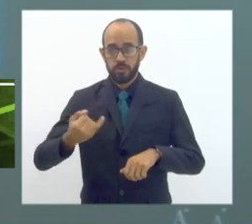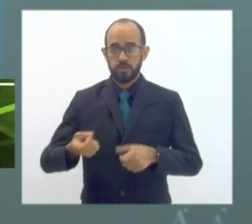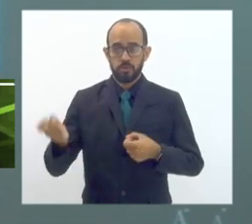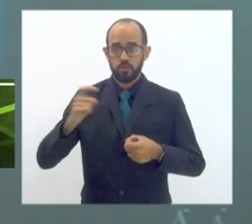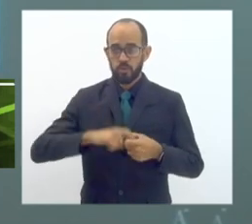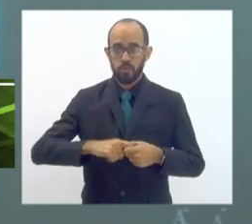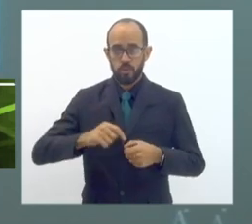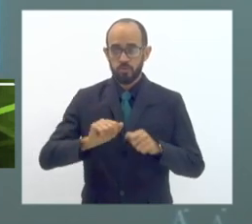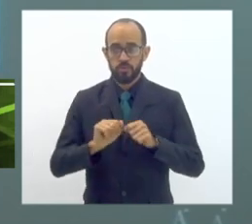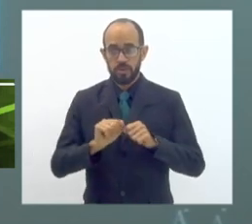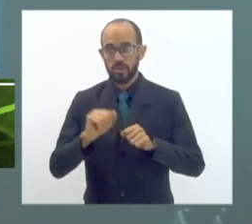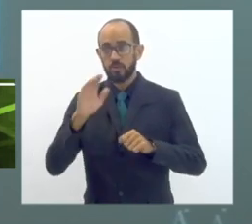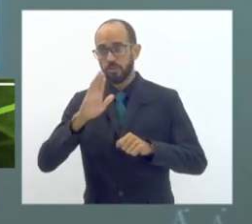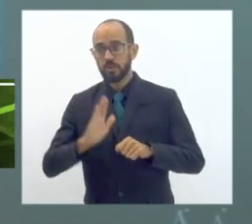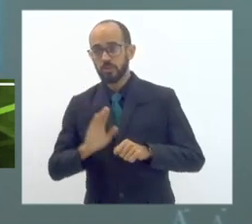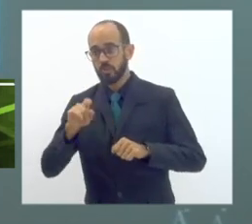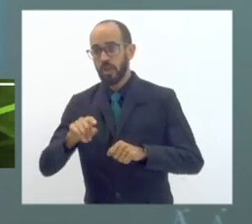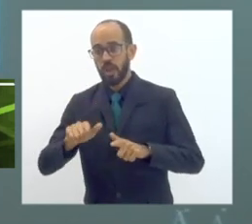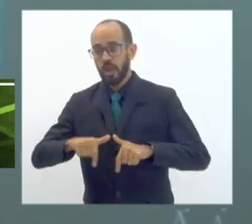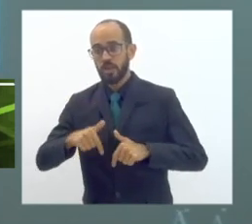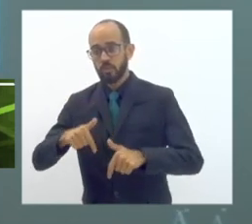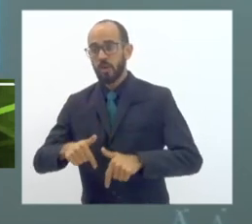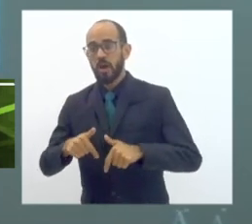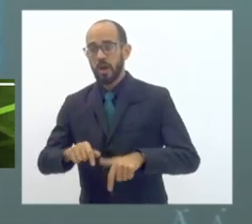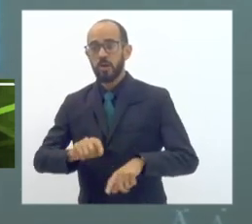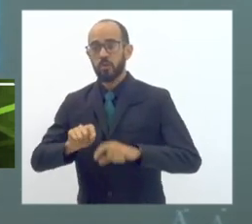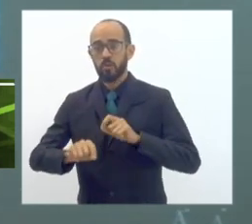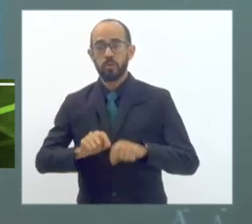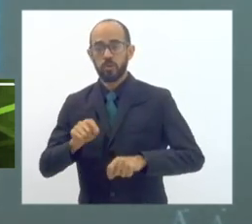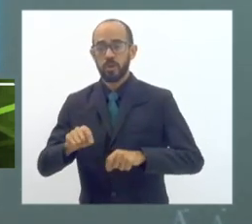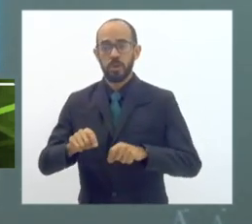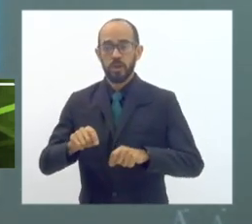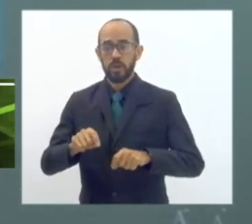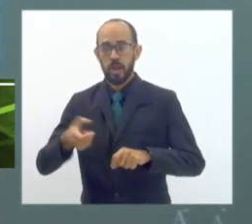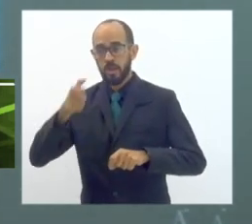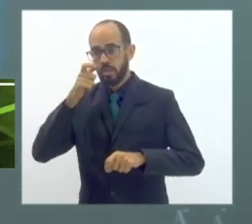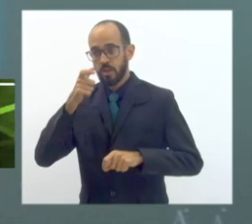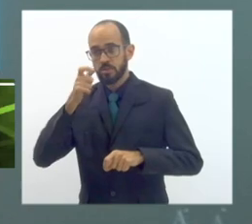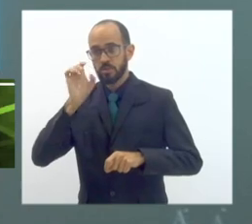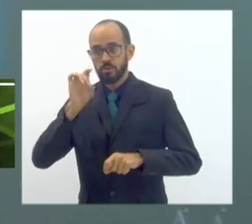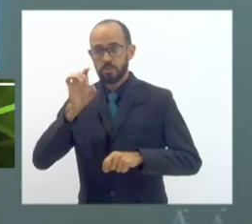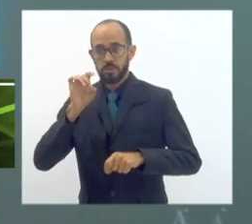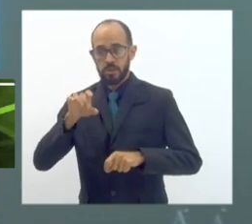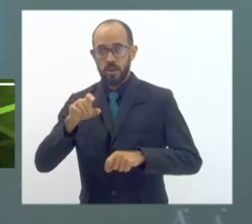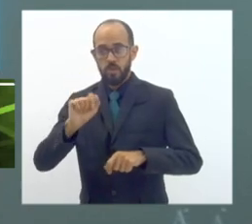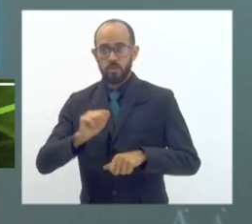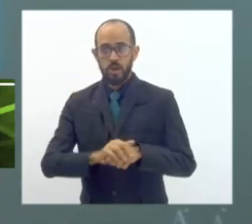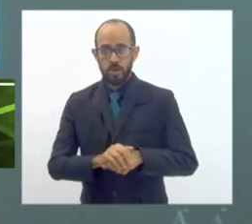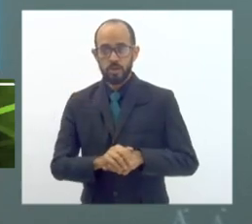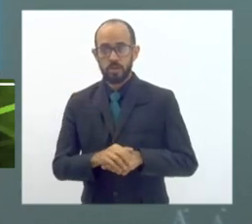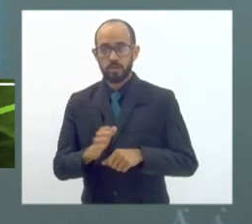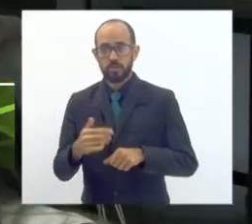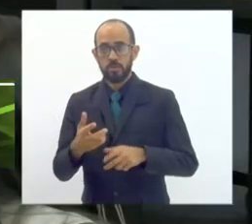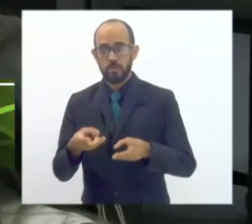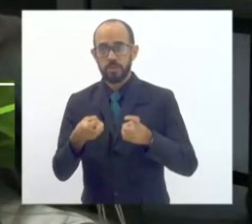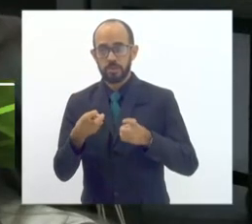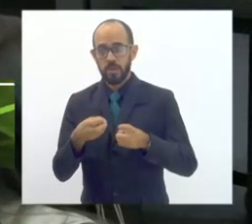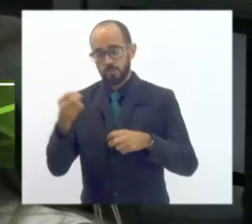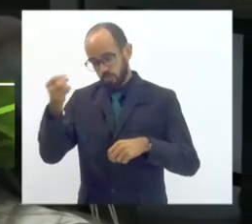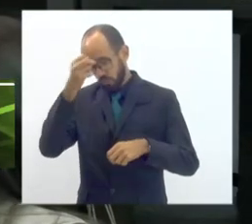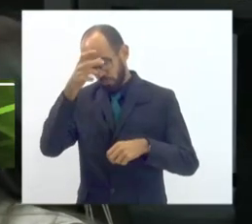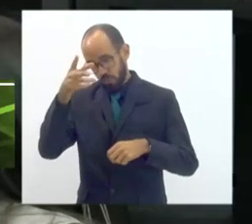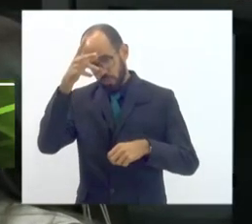Brasil, que é atuar exatamente ali na atenção especializada, né? Então, a gente vê muito os